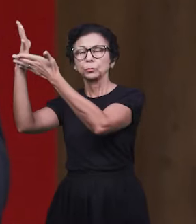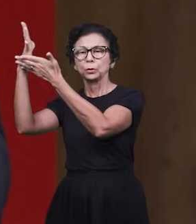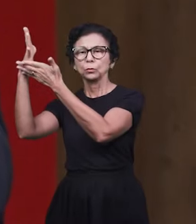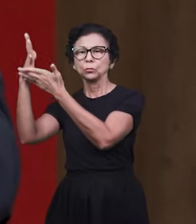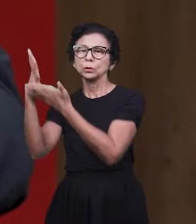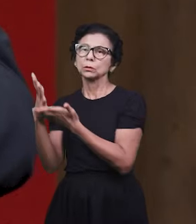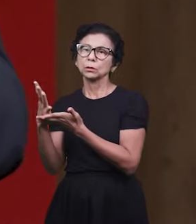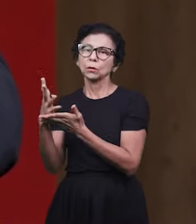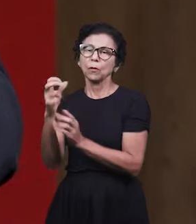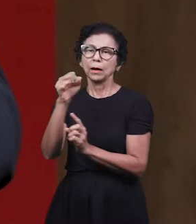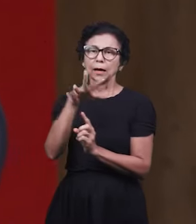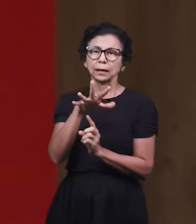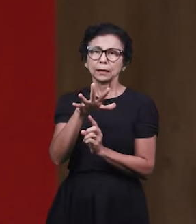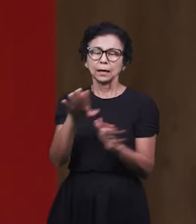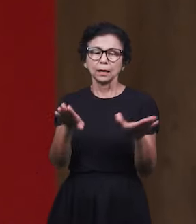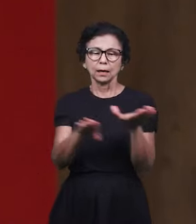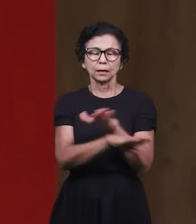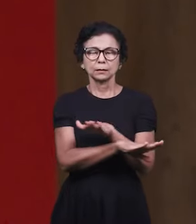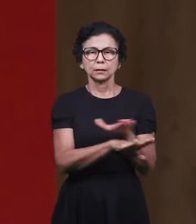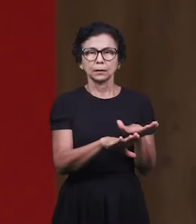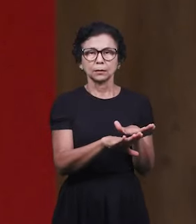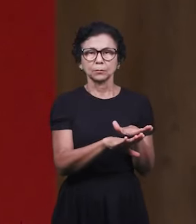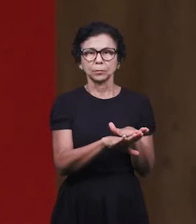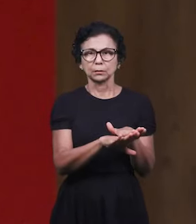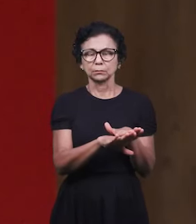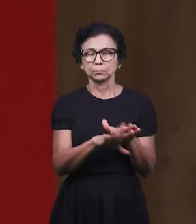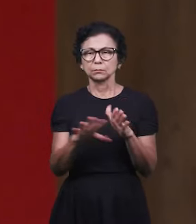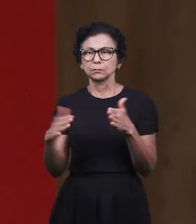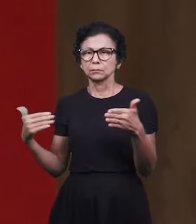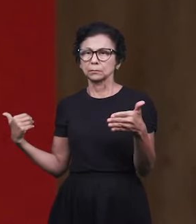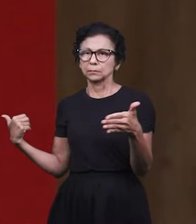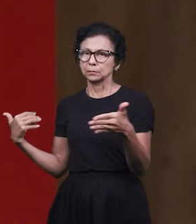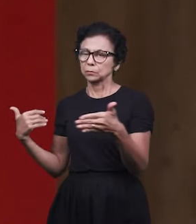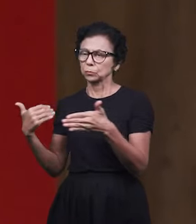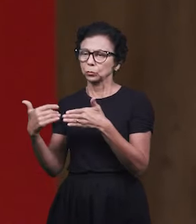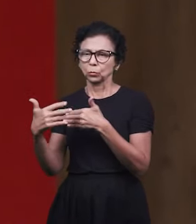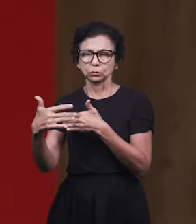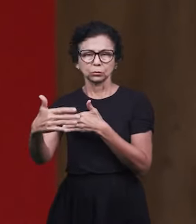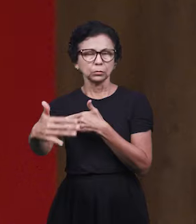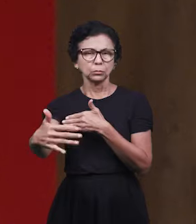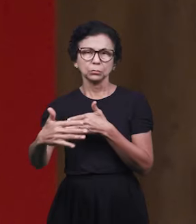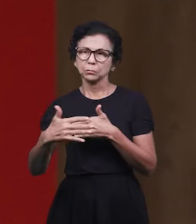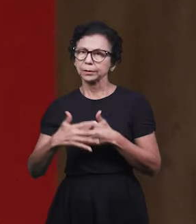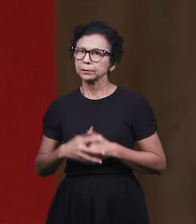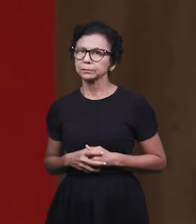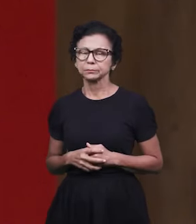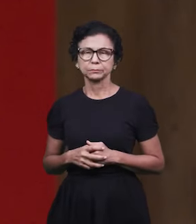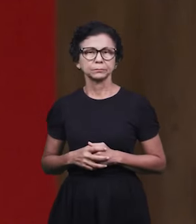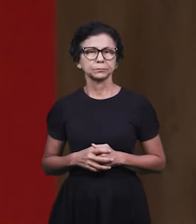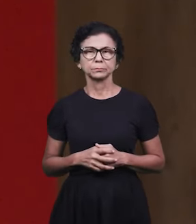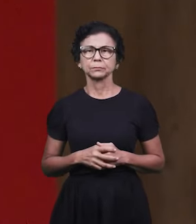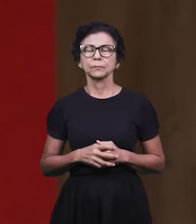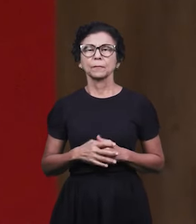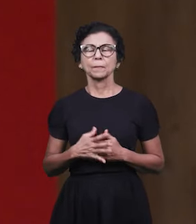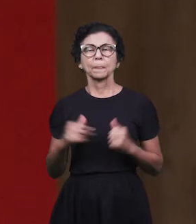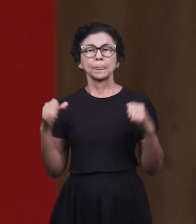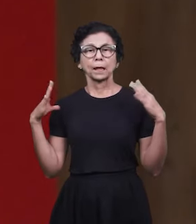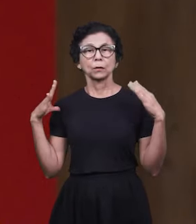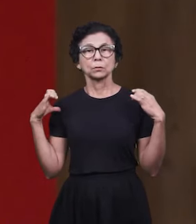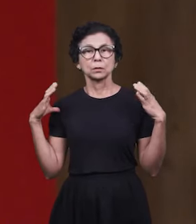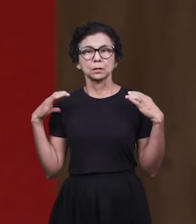continua, toda a operação continua. Então, os anjos que ministraram na igreja